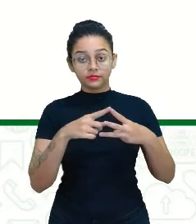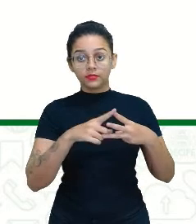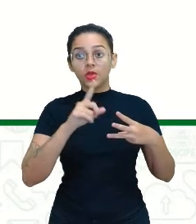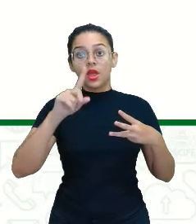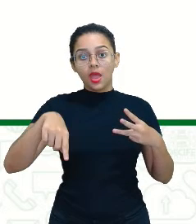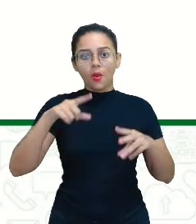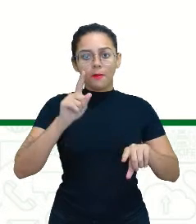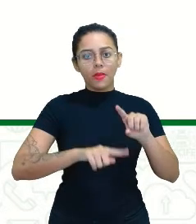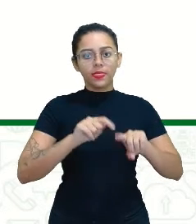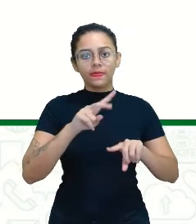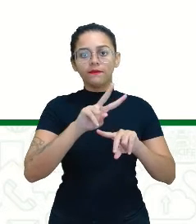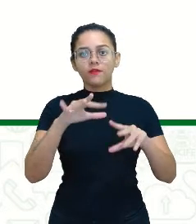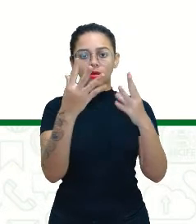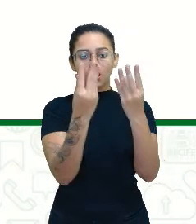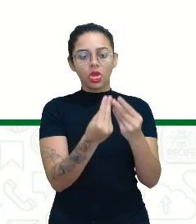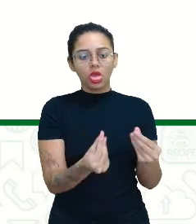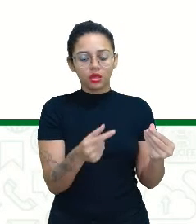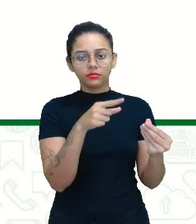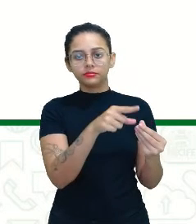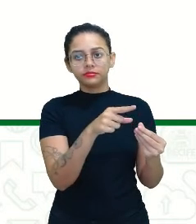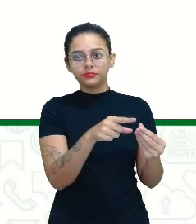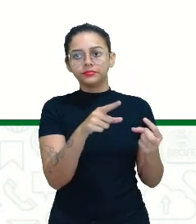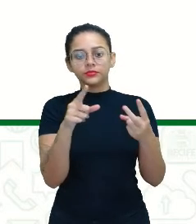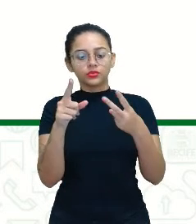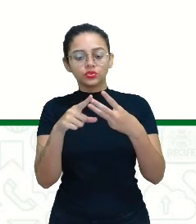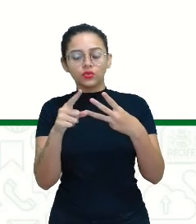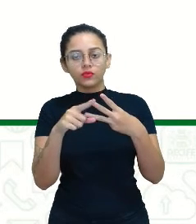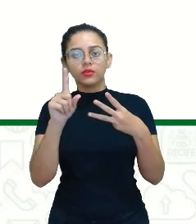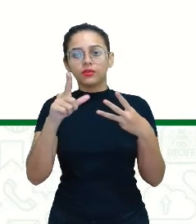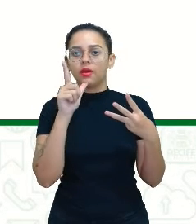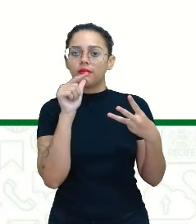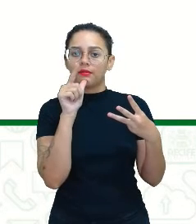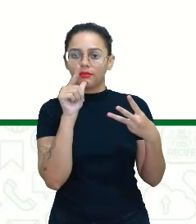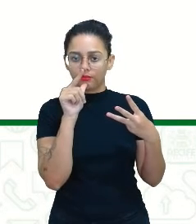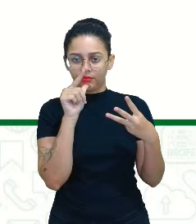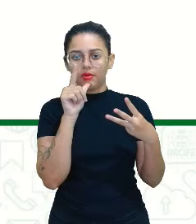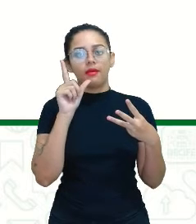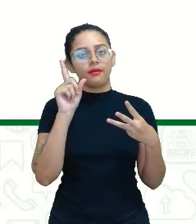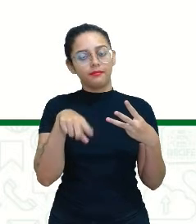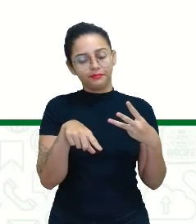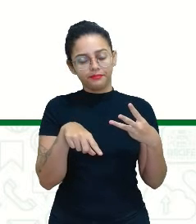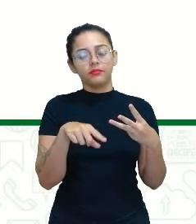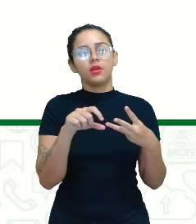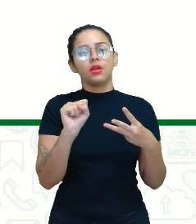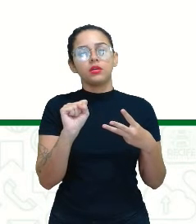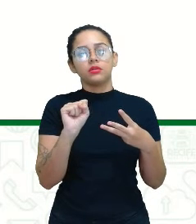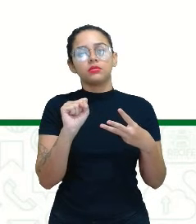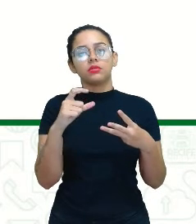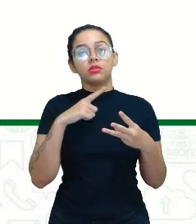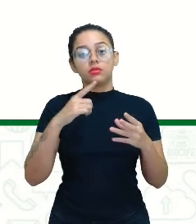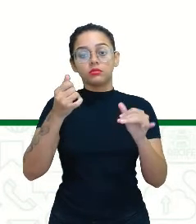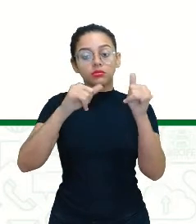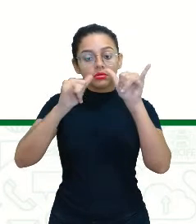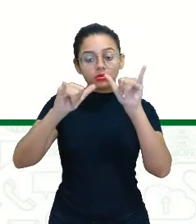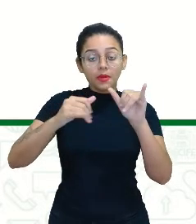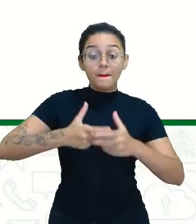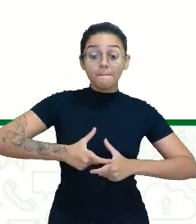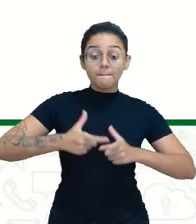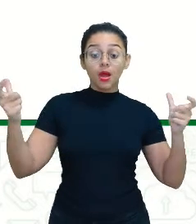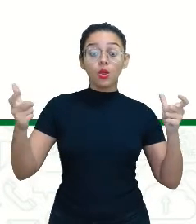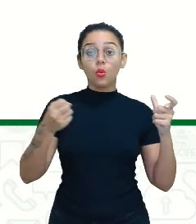se dissolver naquele solvente né o solvente é o que a substância que tá em maior quantidade